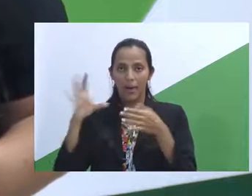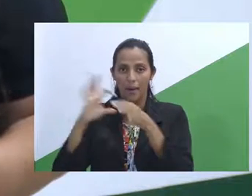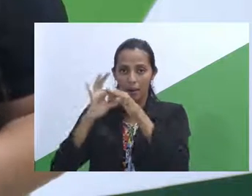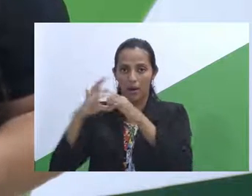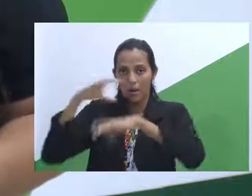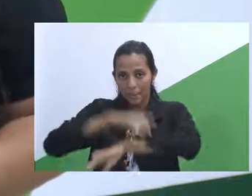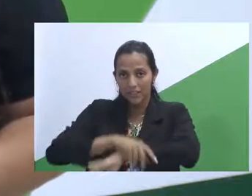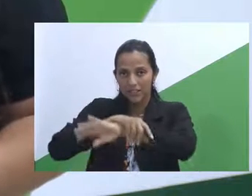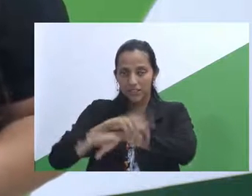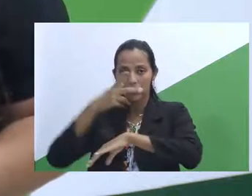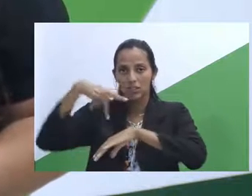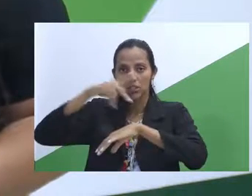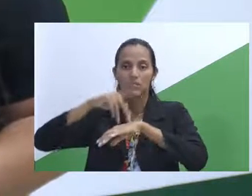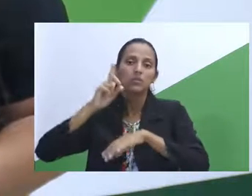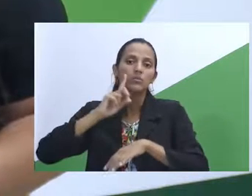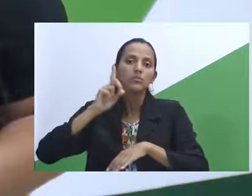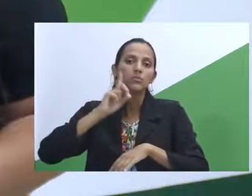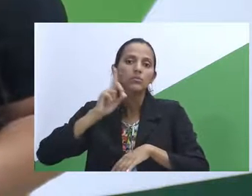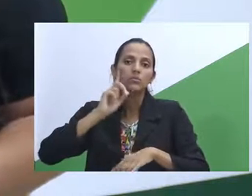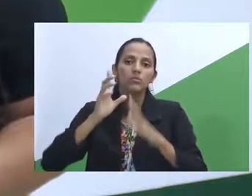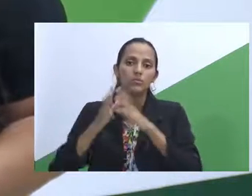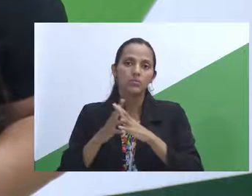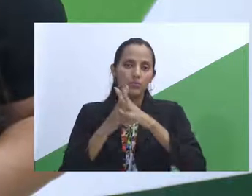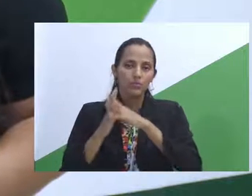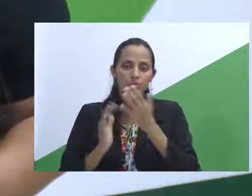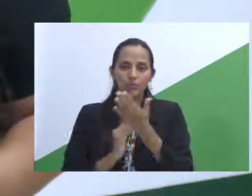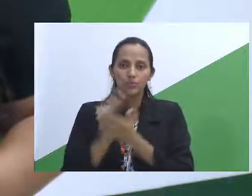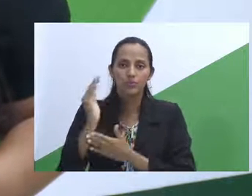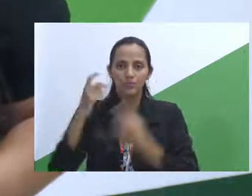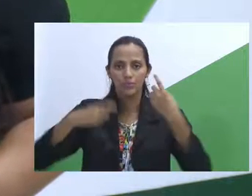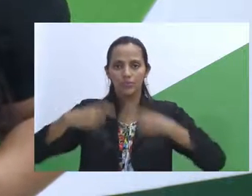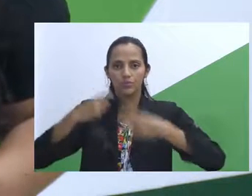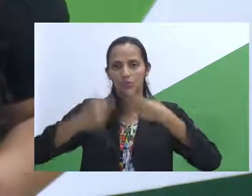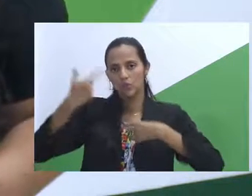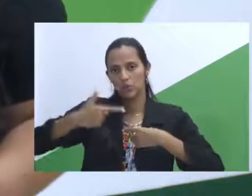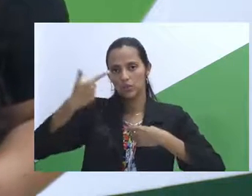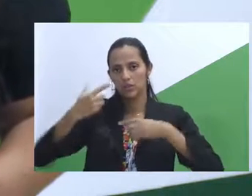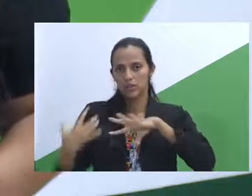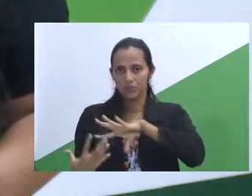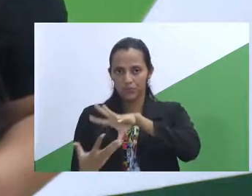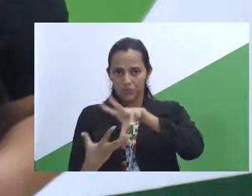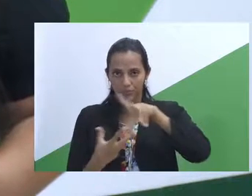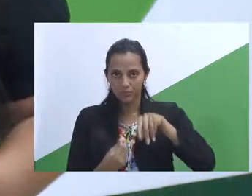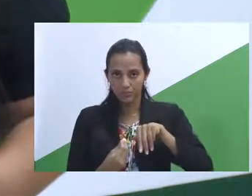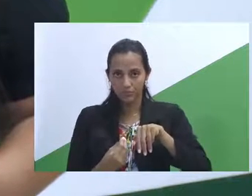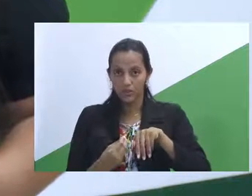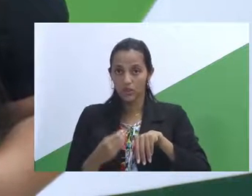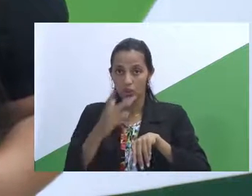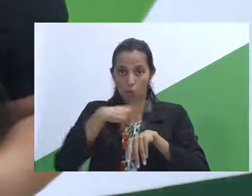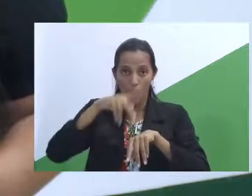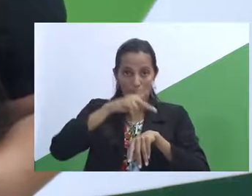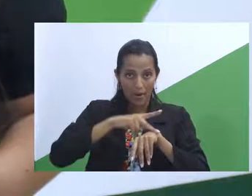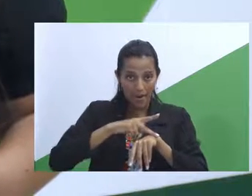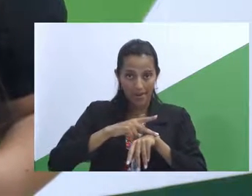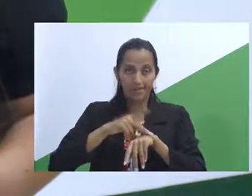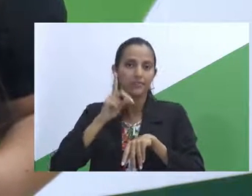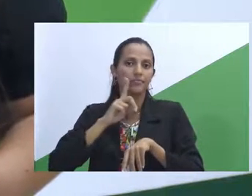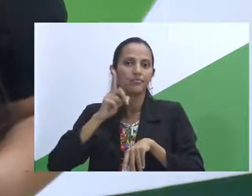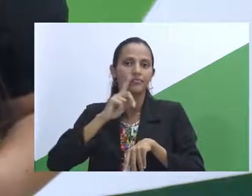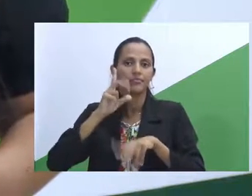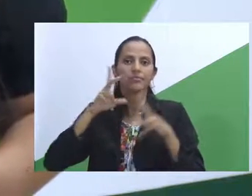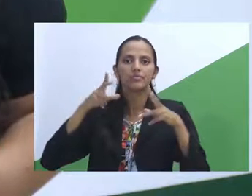por causa, então, da Segunda Guerra Mundial que começou. Os Estados Unidos pressionam o Brasil para ajudar, então, aí, os